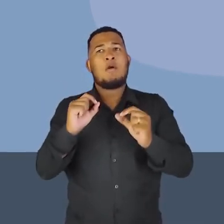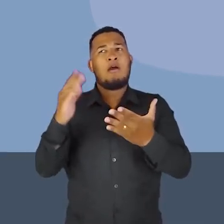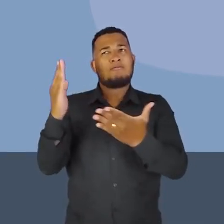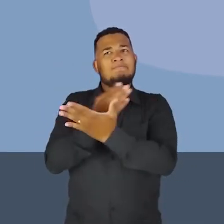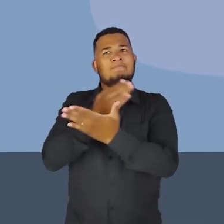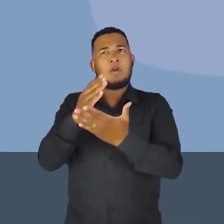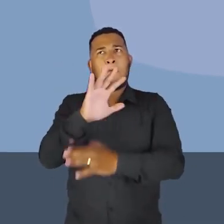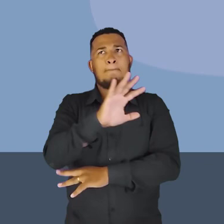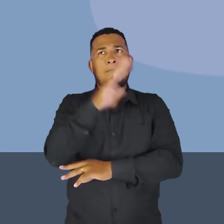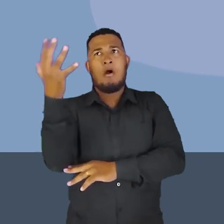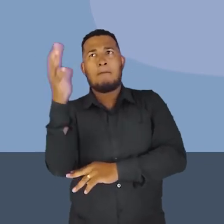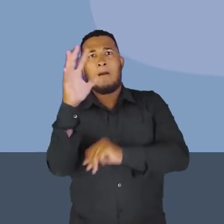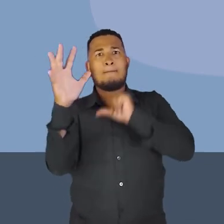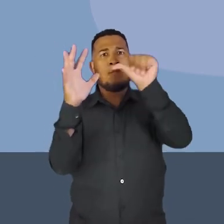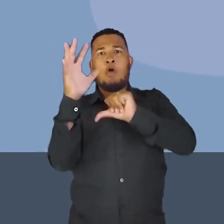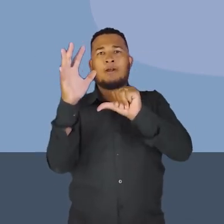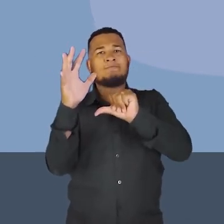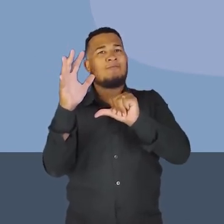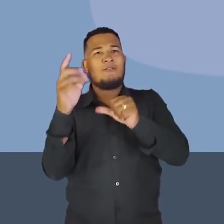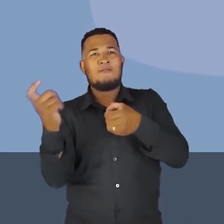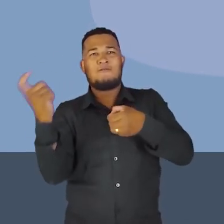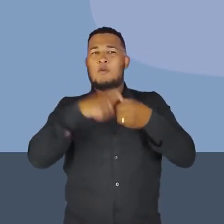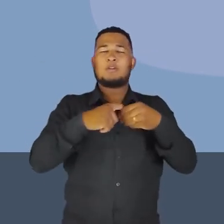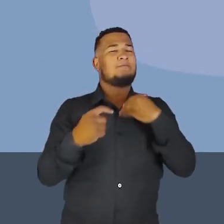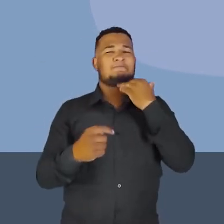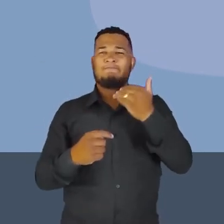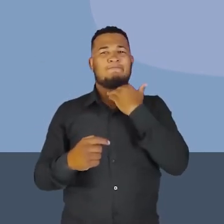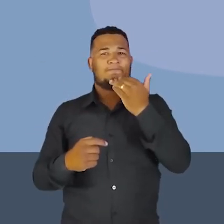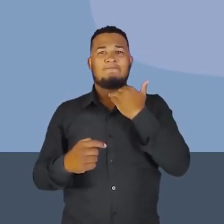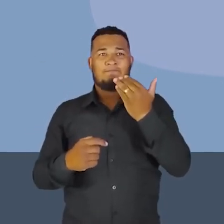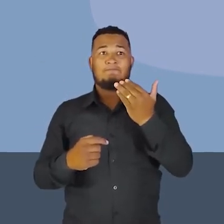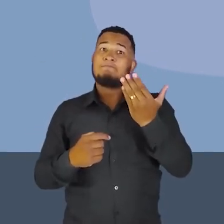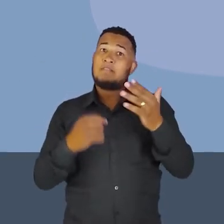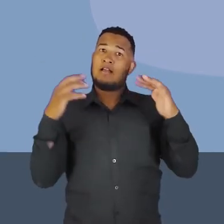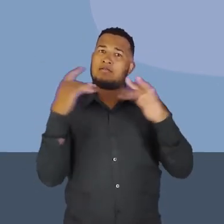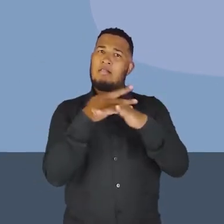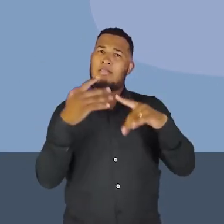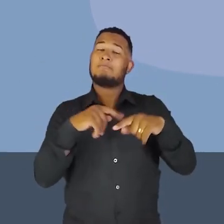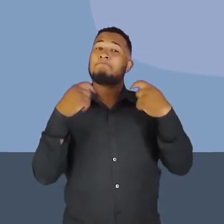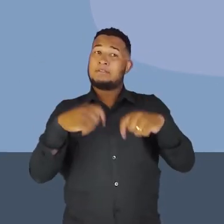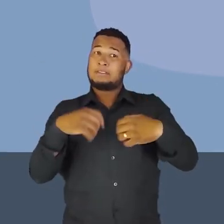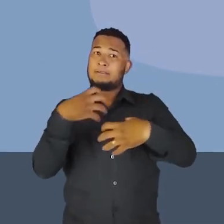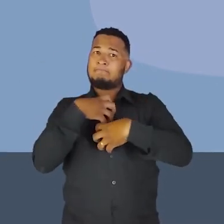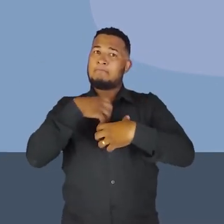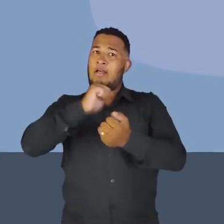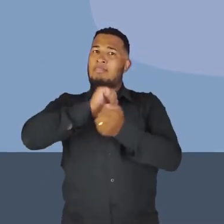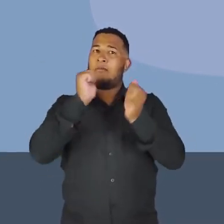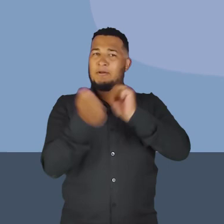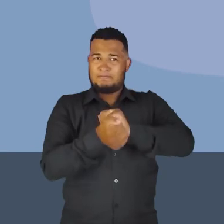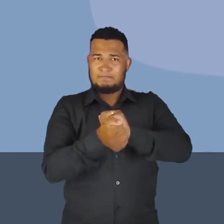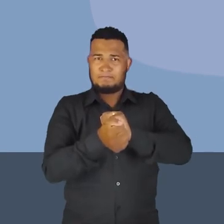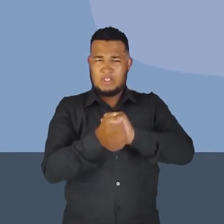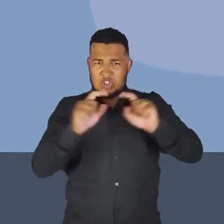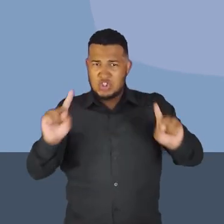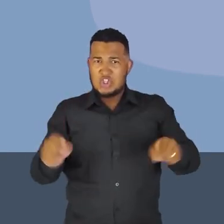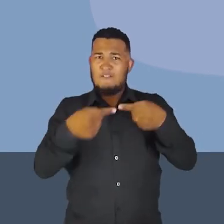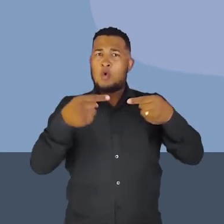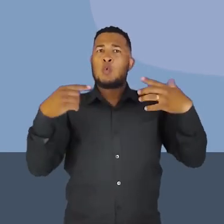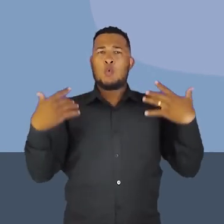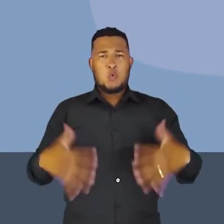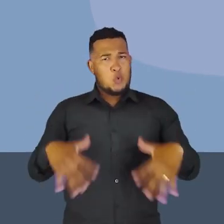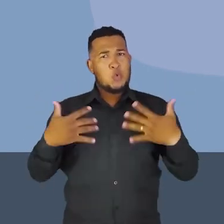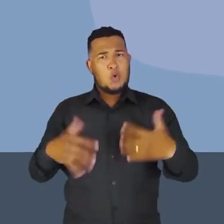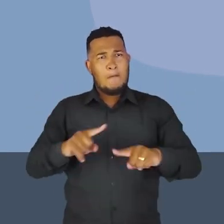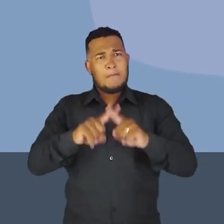dessas mudanças no clima são irreversíveis. E as cidades precisarão se adaptar. O desafio é grande, mas